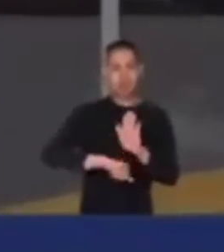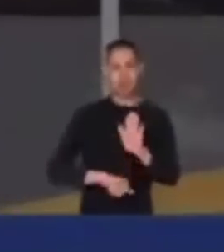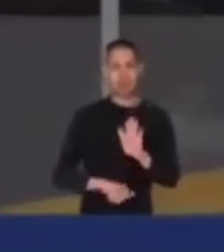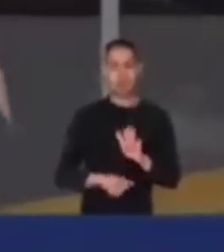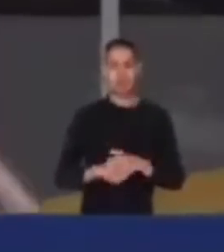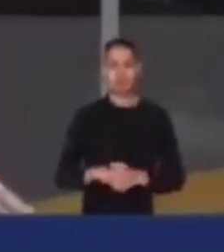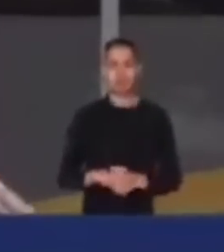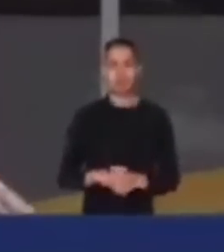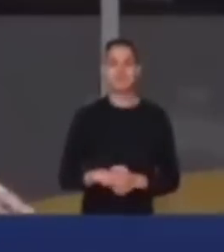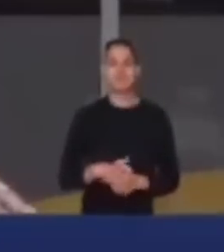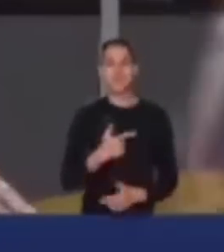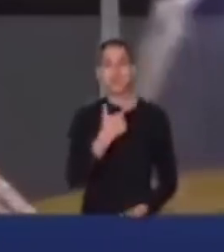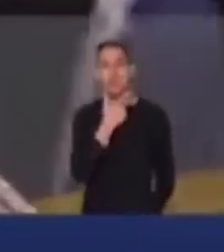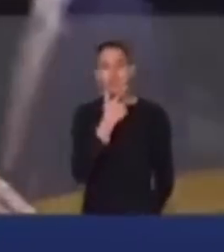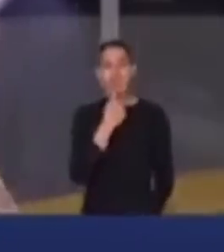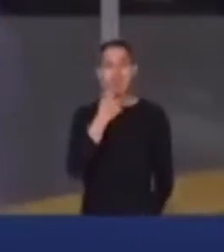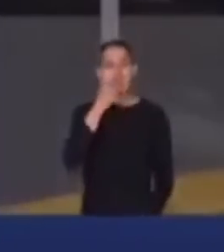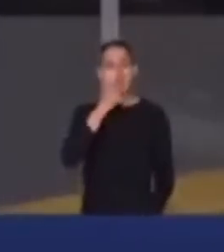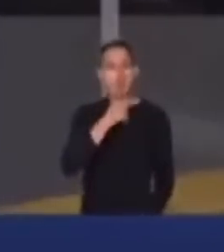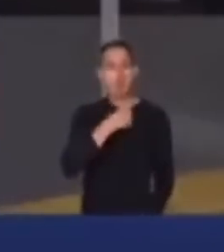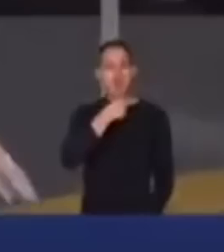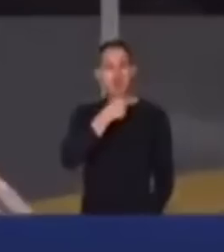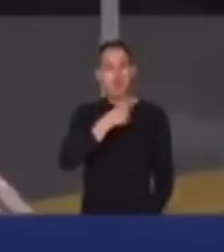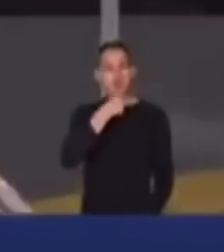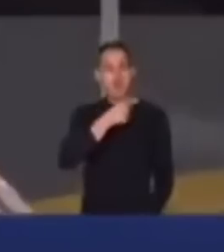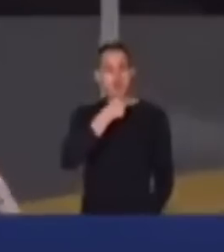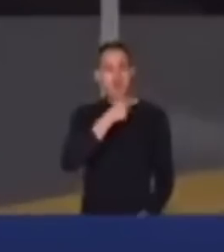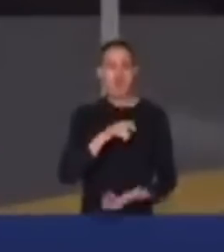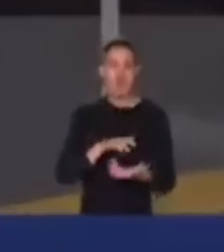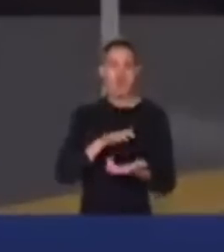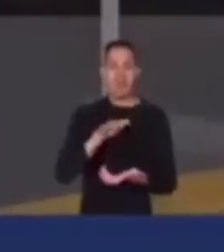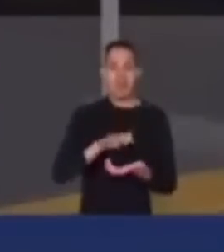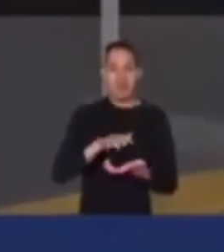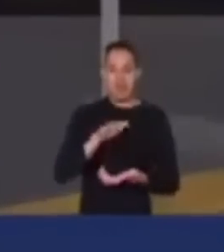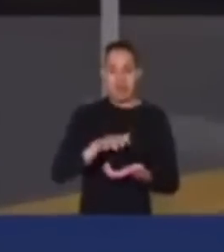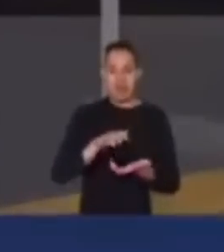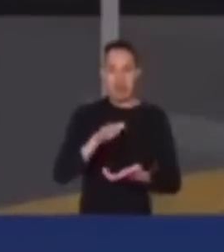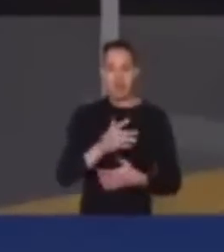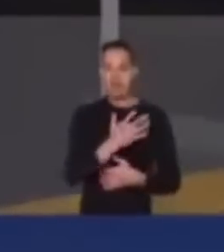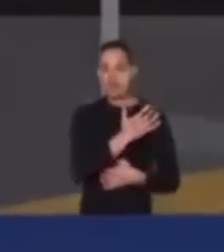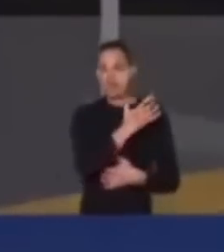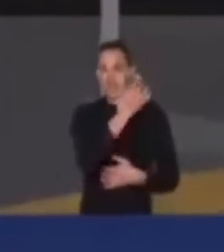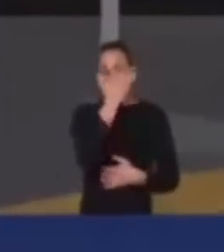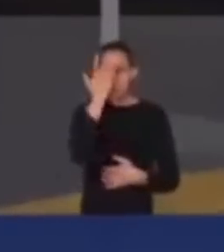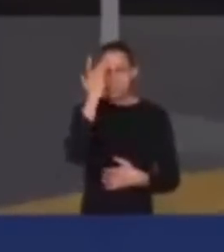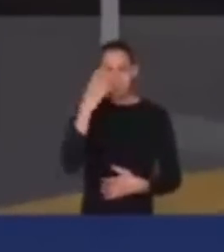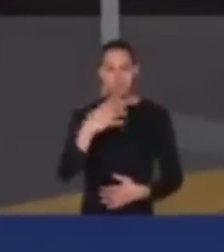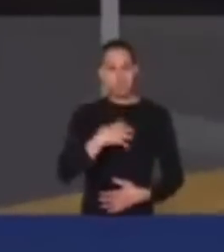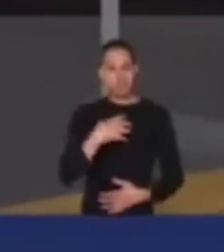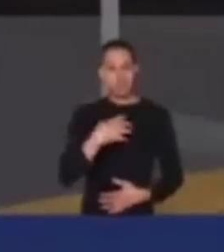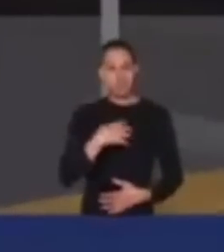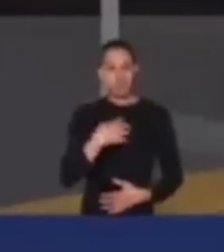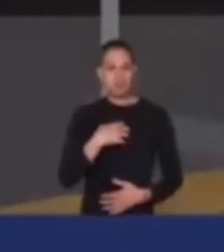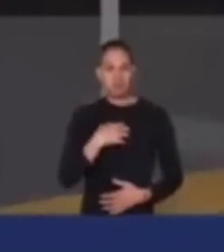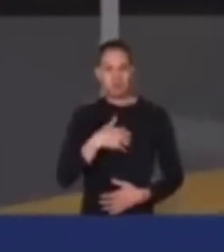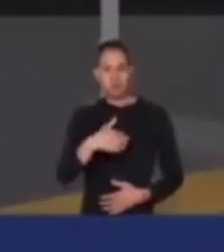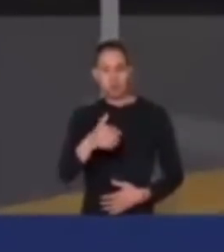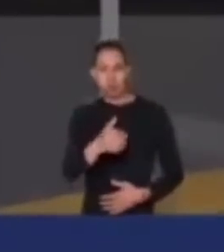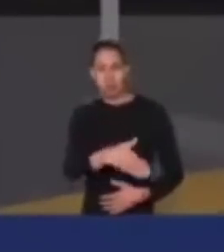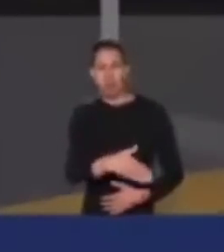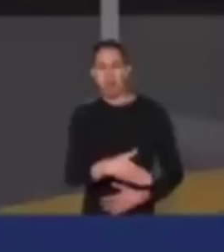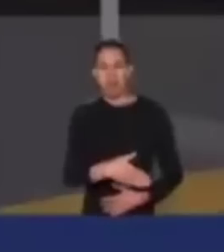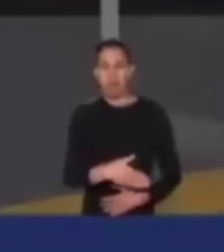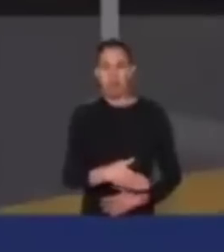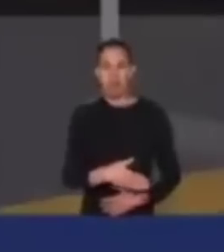de senhoras de idade, de idosas, de pessoas que estão em condições subhumanas,